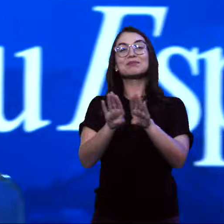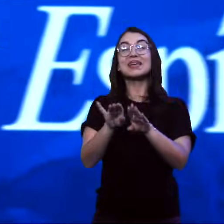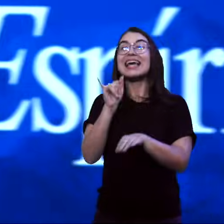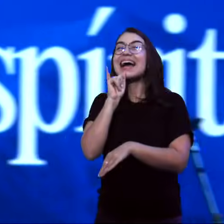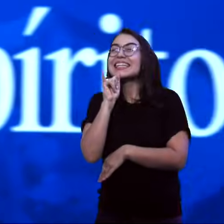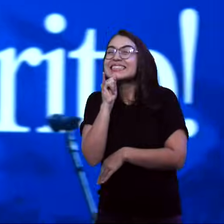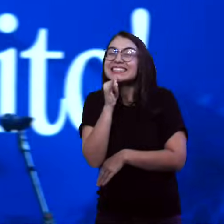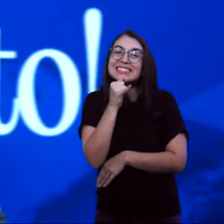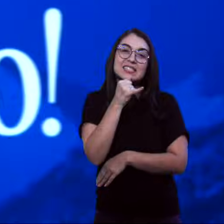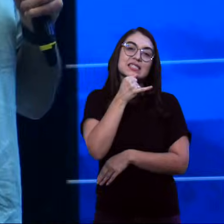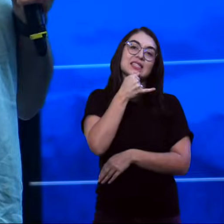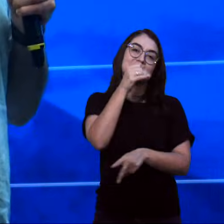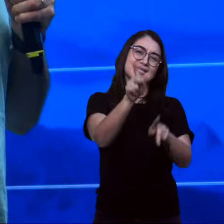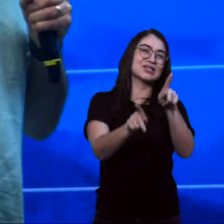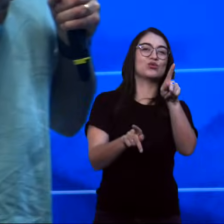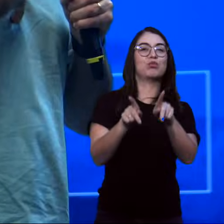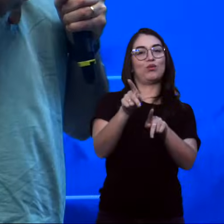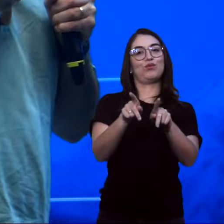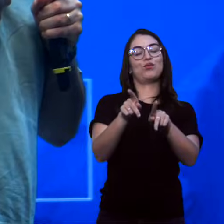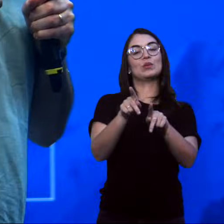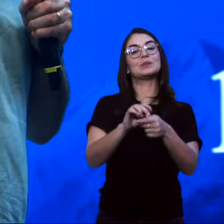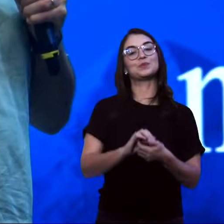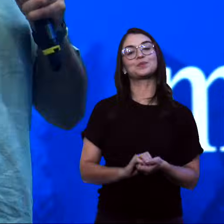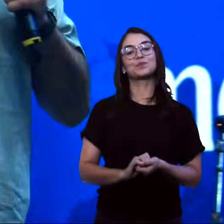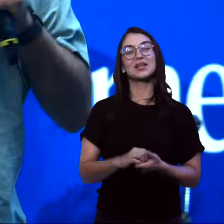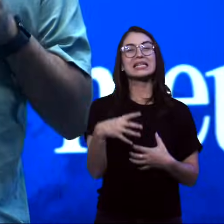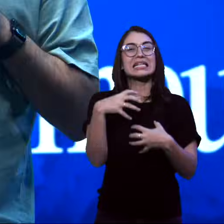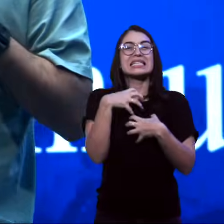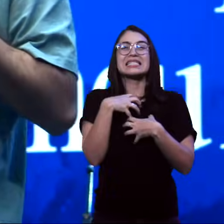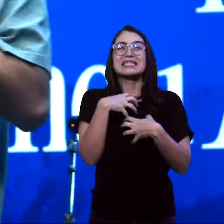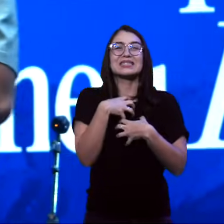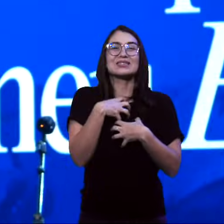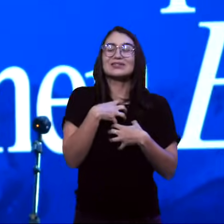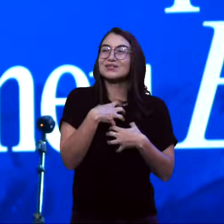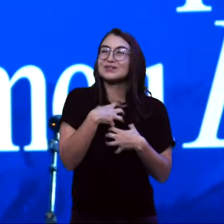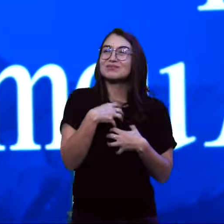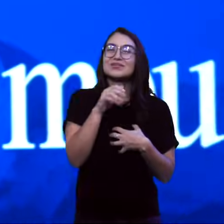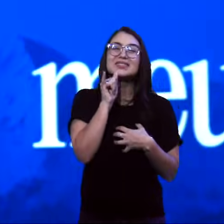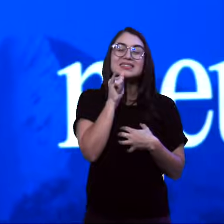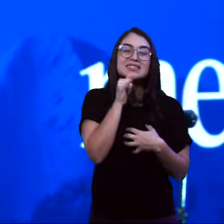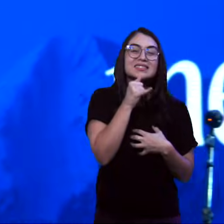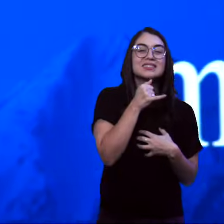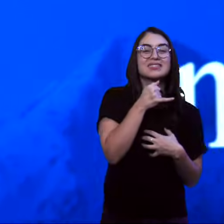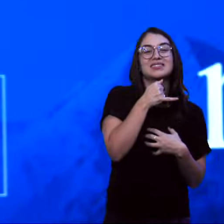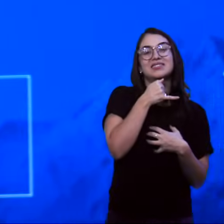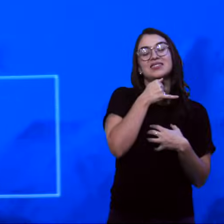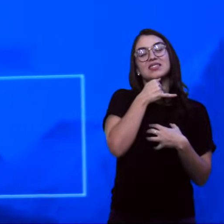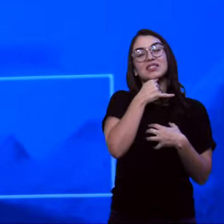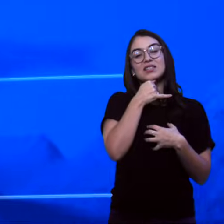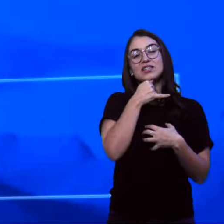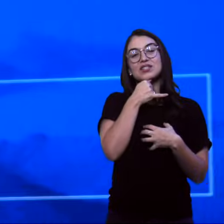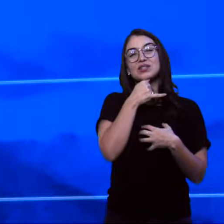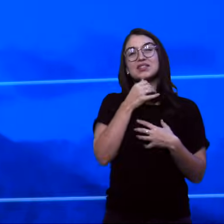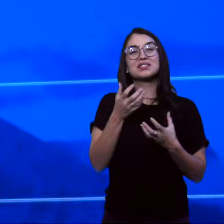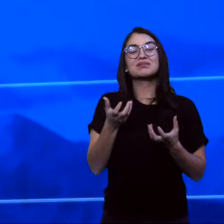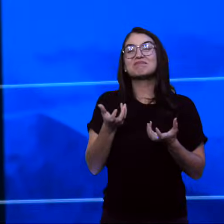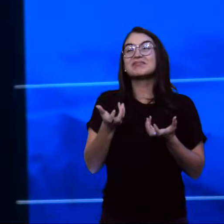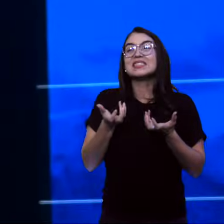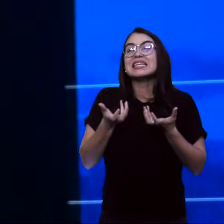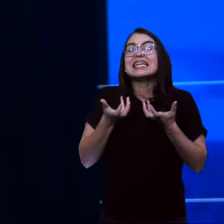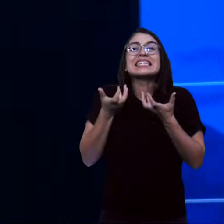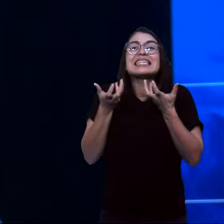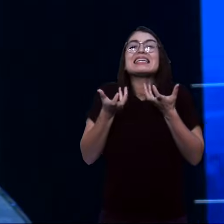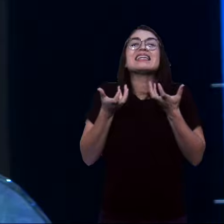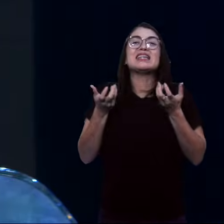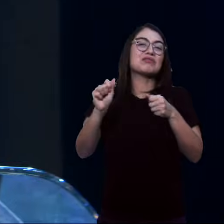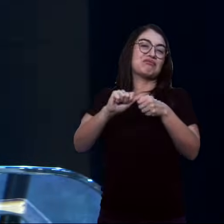estava apático. Eles estavam se sentindo tristes, era um tempo triste para a nação, então eles não queriam se mexer.